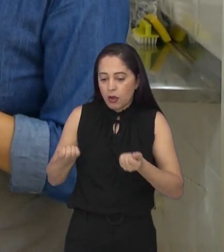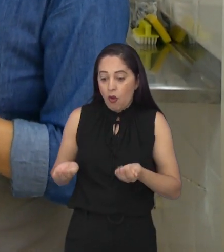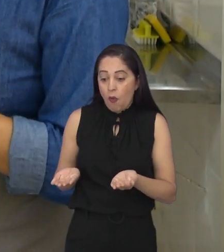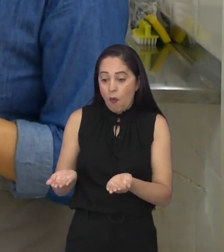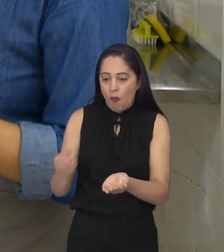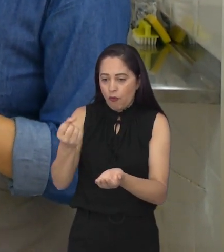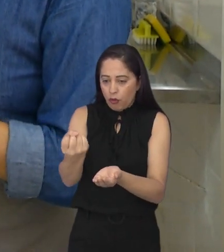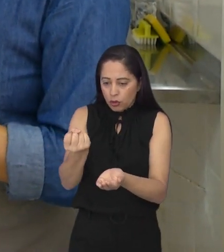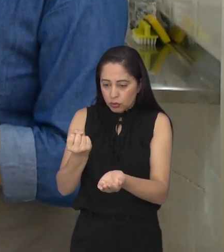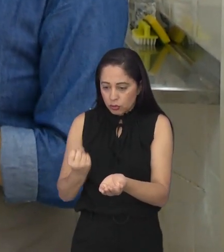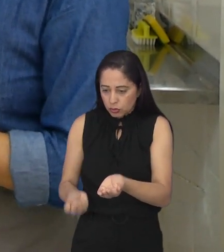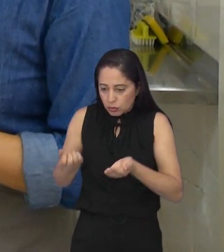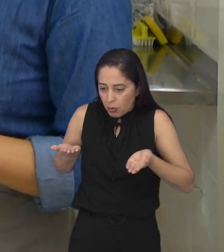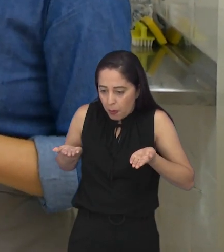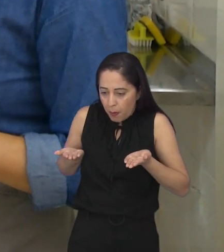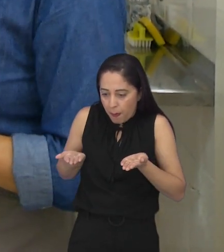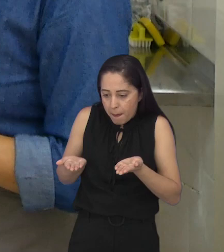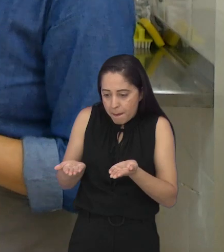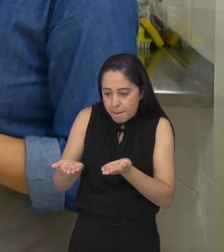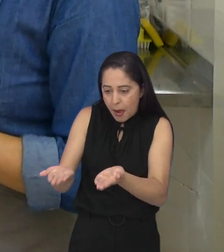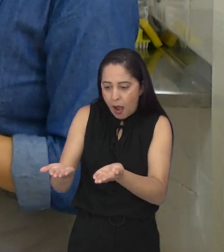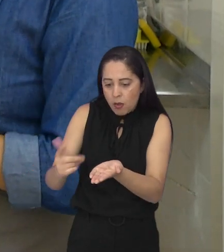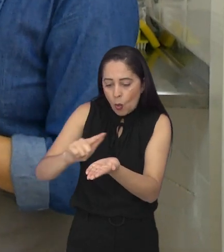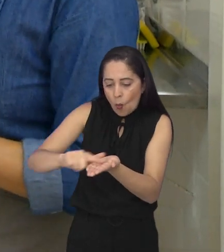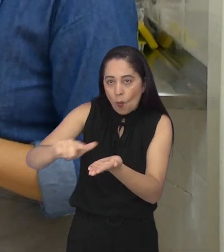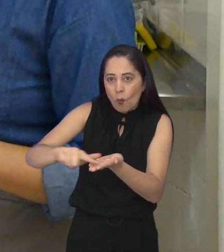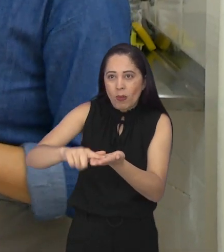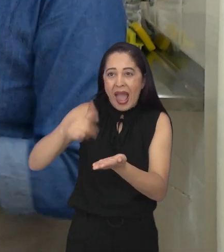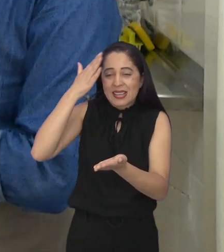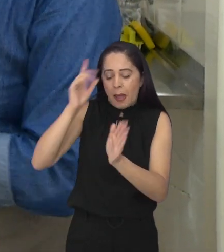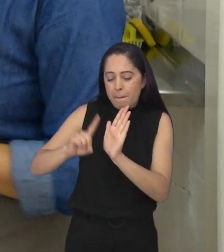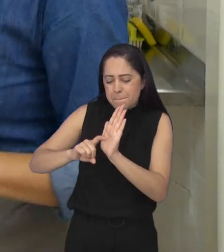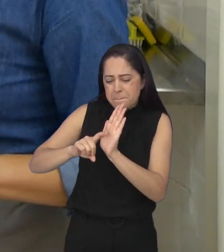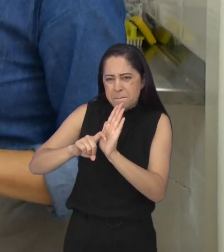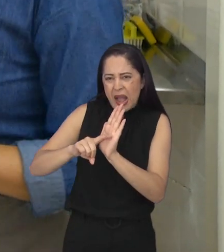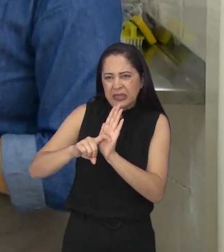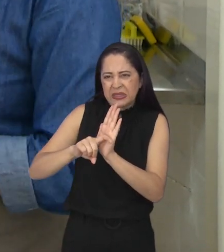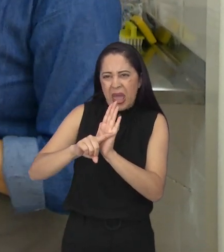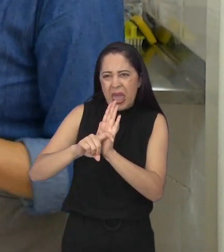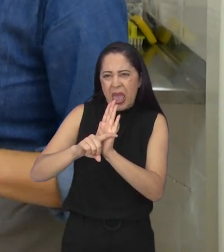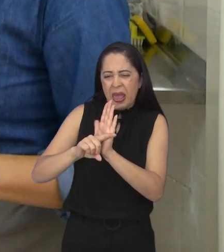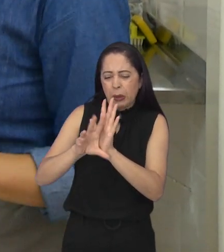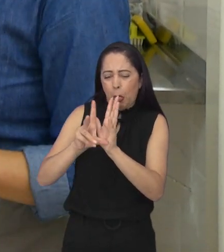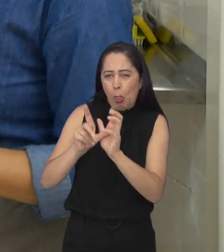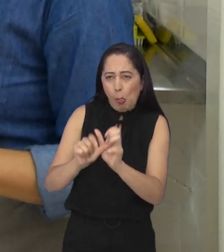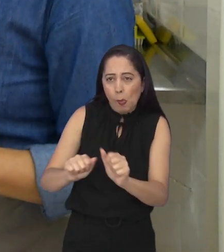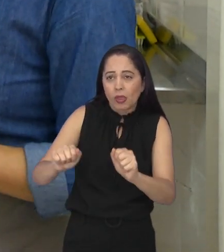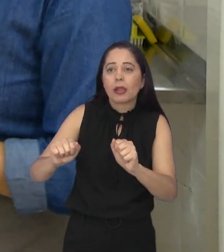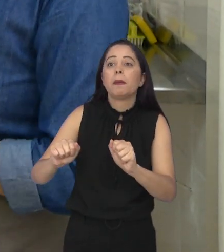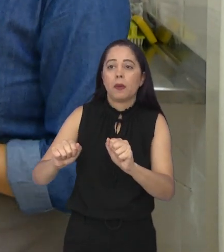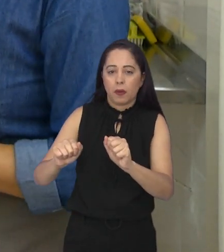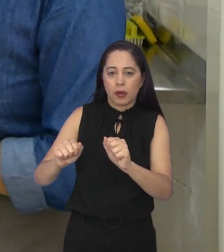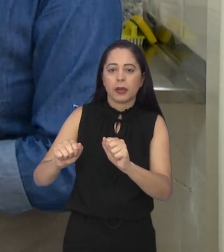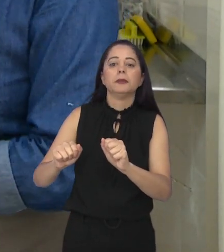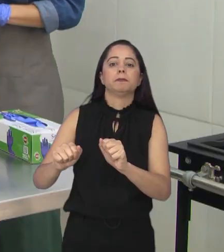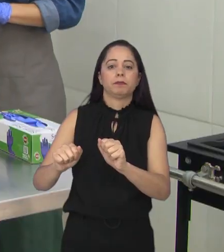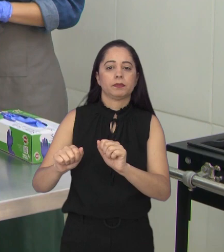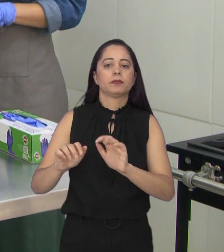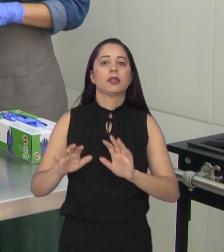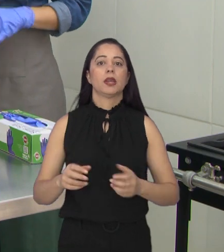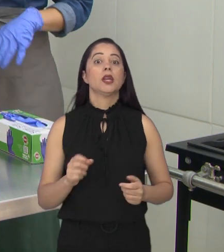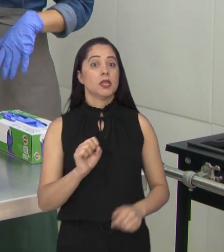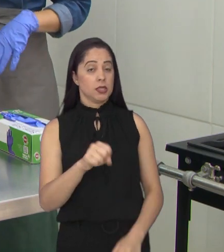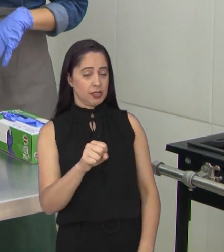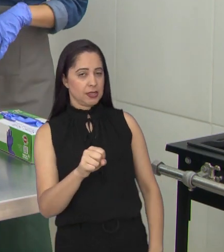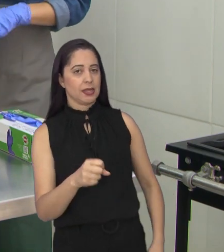uma temperatura onde realmente tenha matado todos os possíveis bactérias, micro-organismos, né?